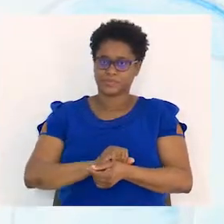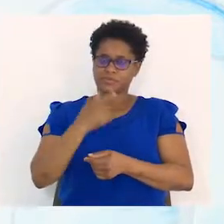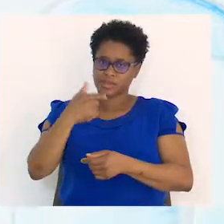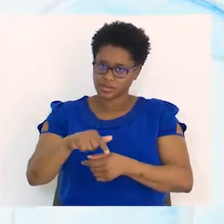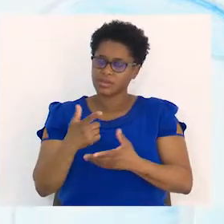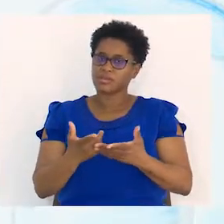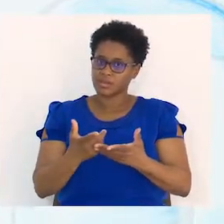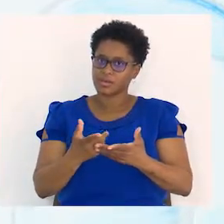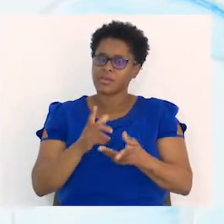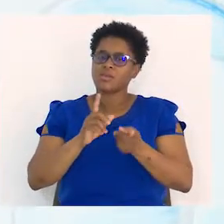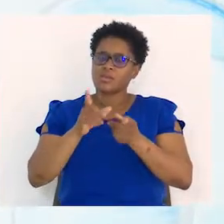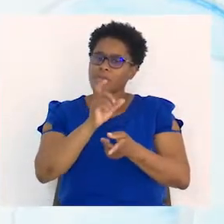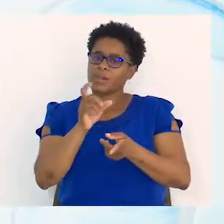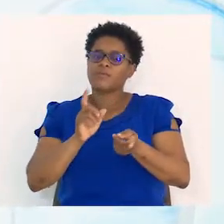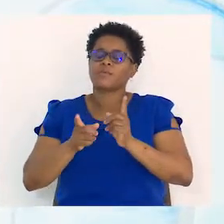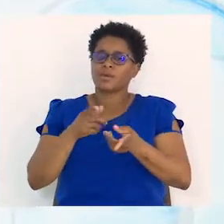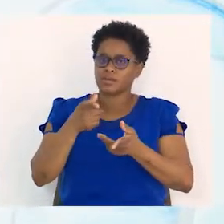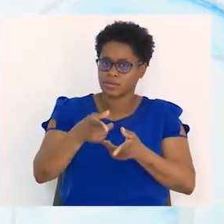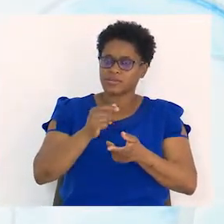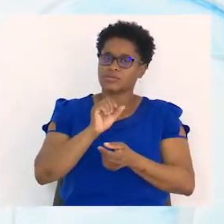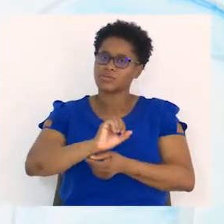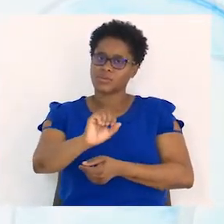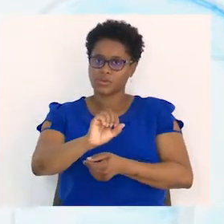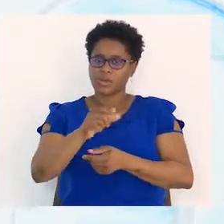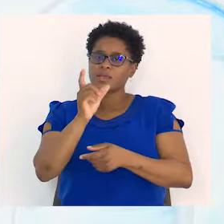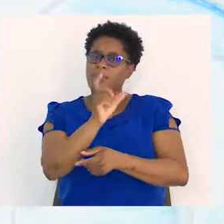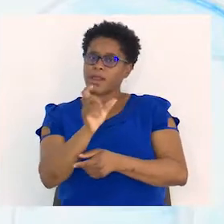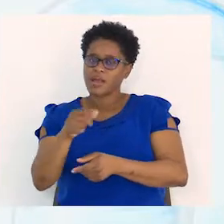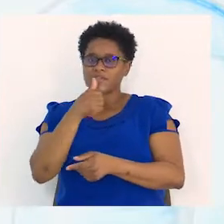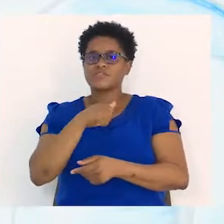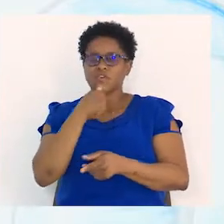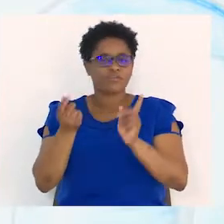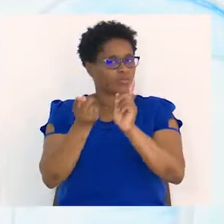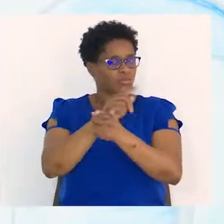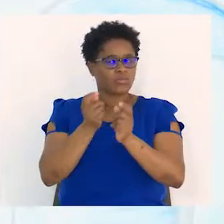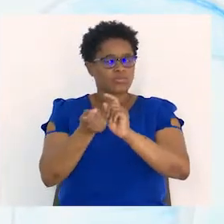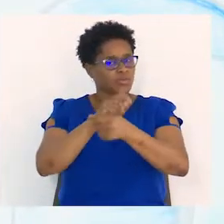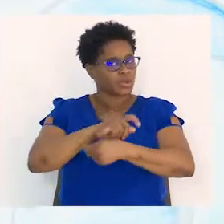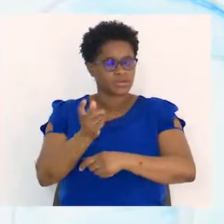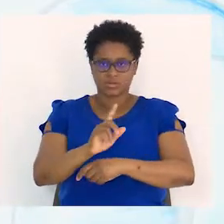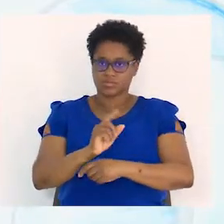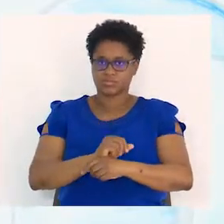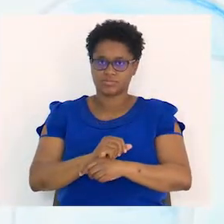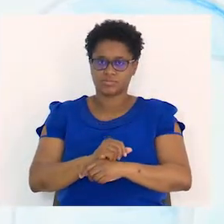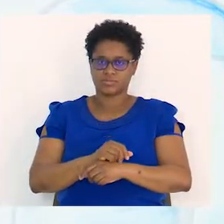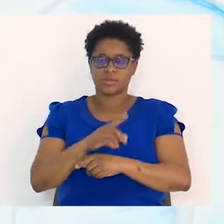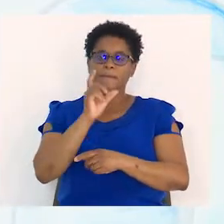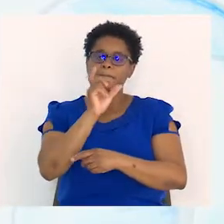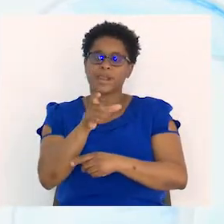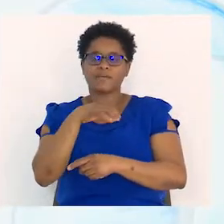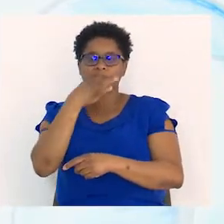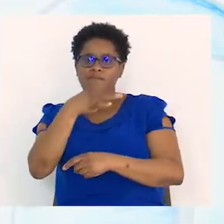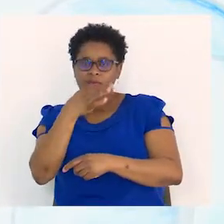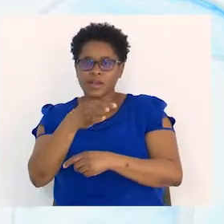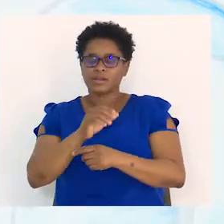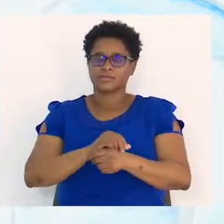significado. Por isso diz-se, as palavras não sofrem alterações fonológicas, pronúncia,